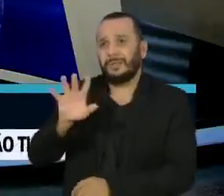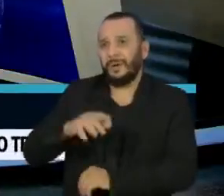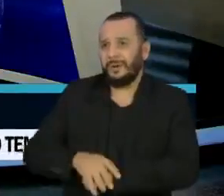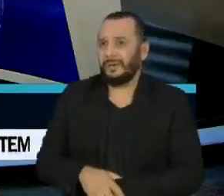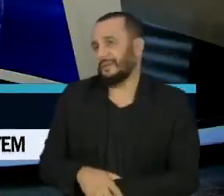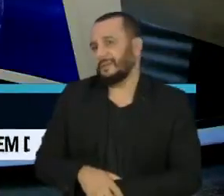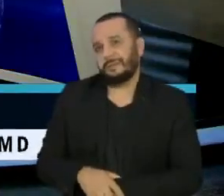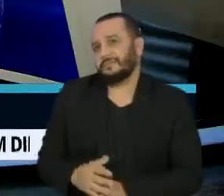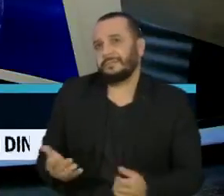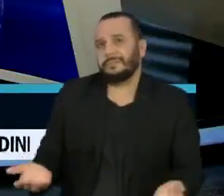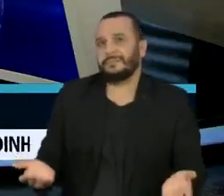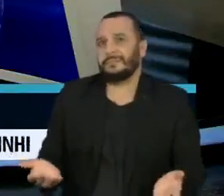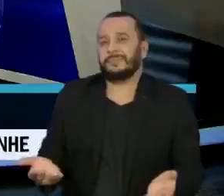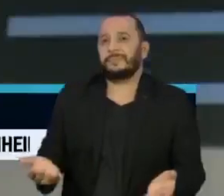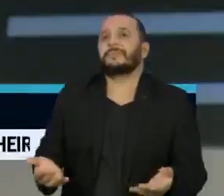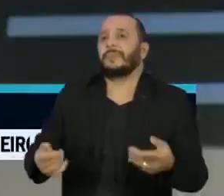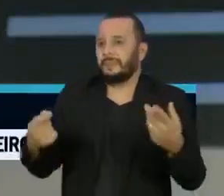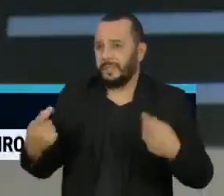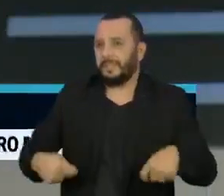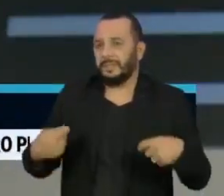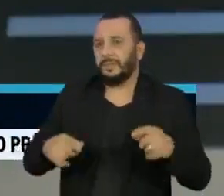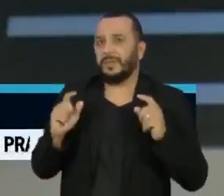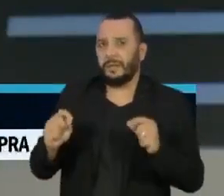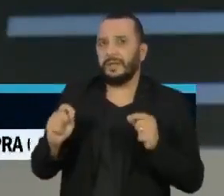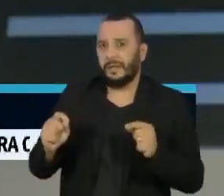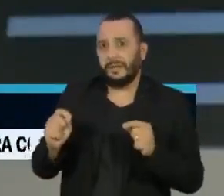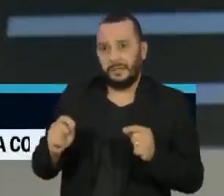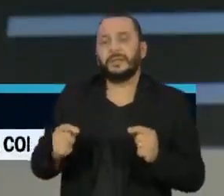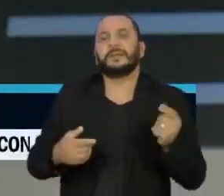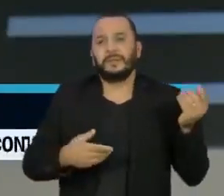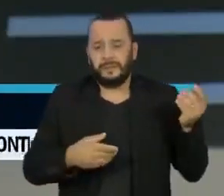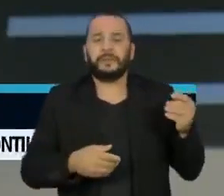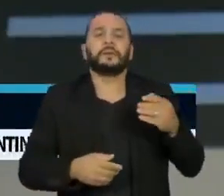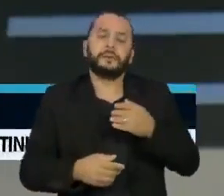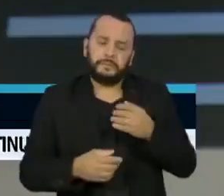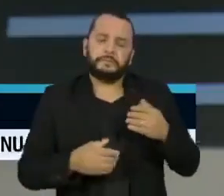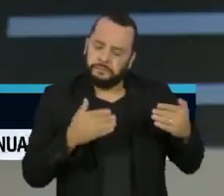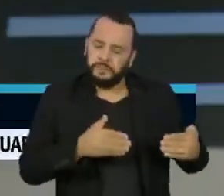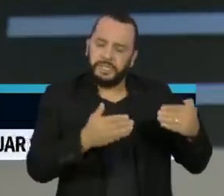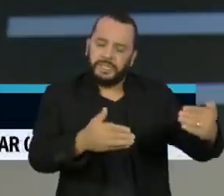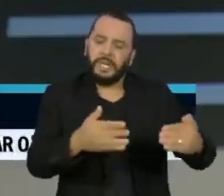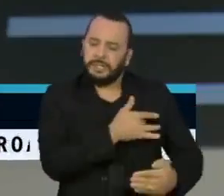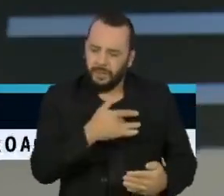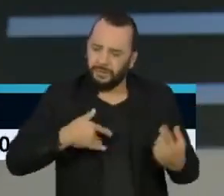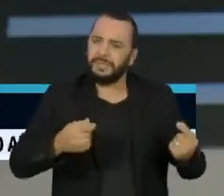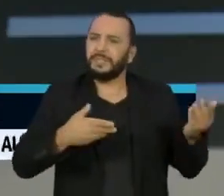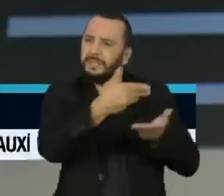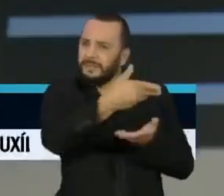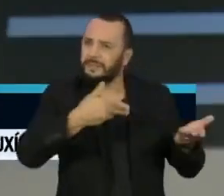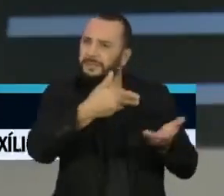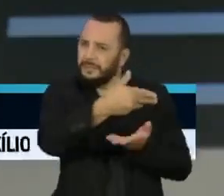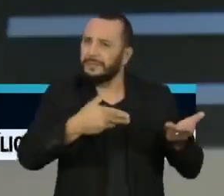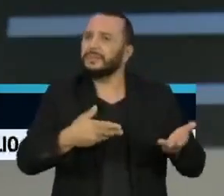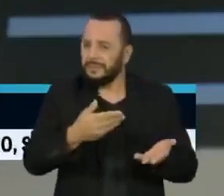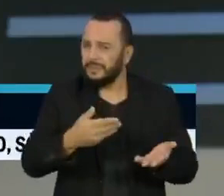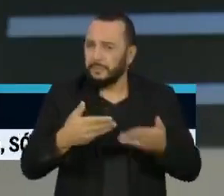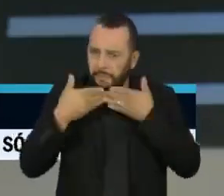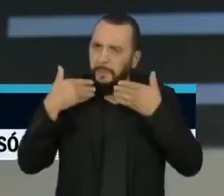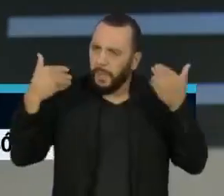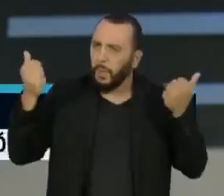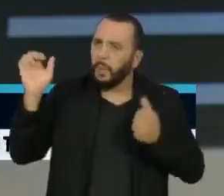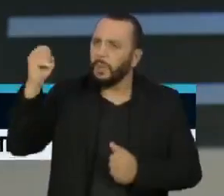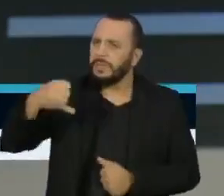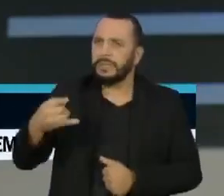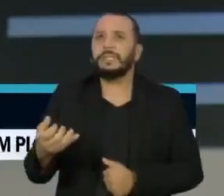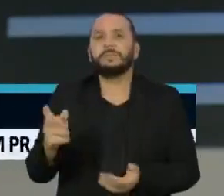E, portanto, necessariamente essa relação com o Ministério tem que, ou teria que melhorar, e de fato melhorou. Quer dizer, nós